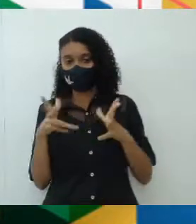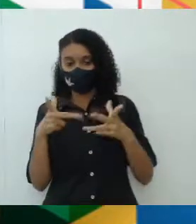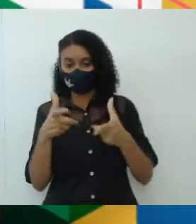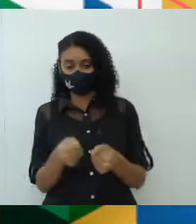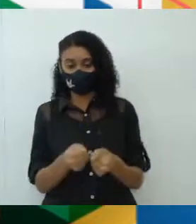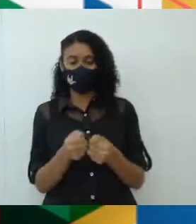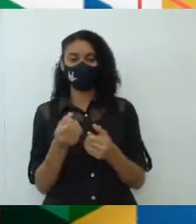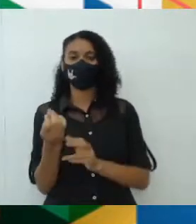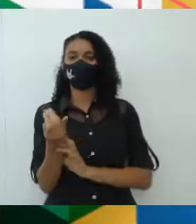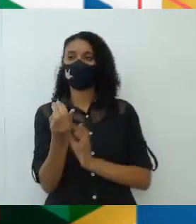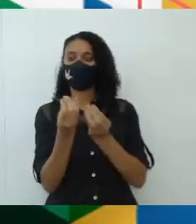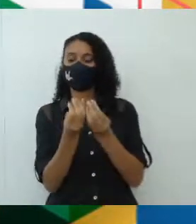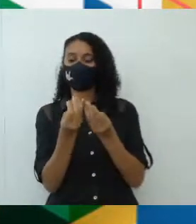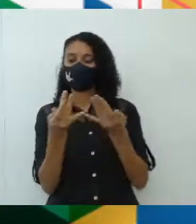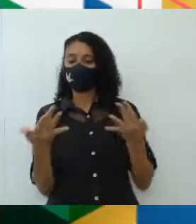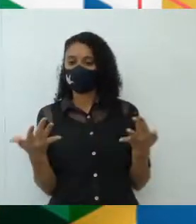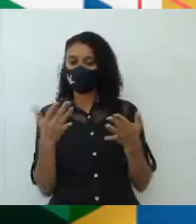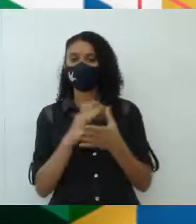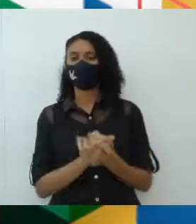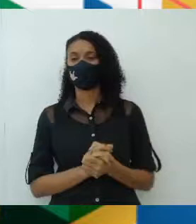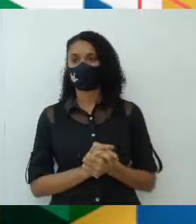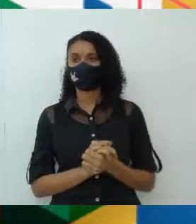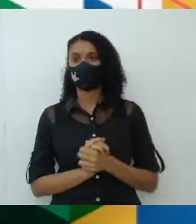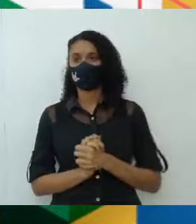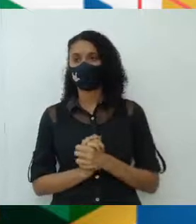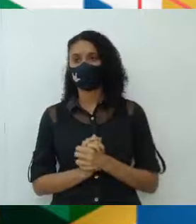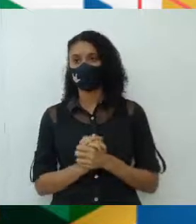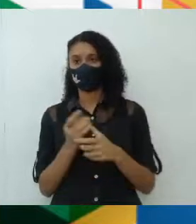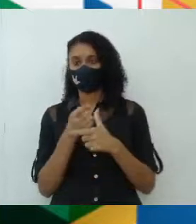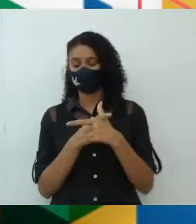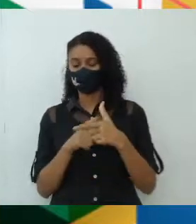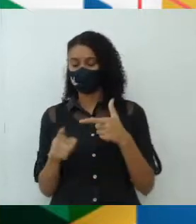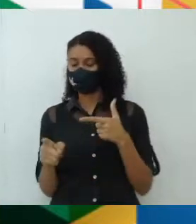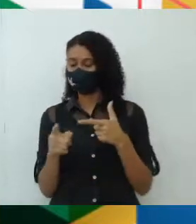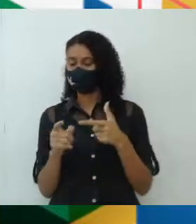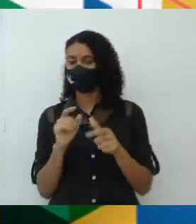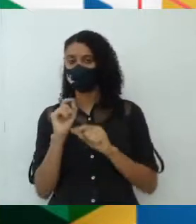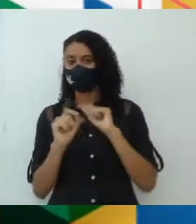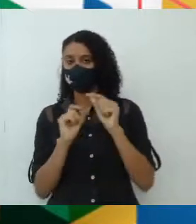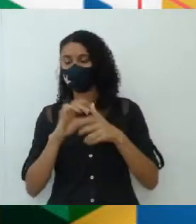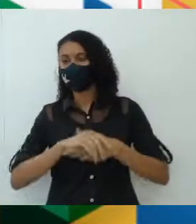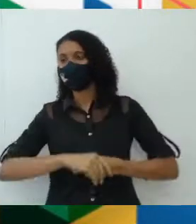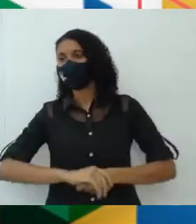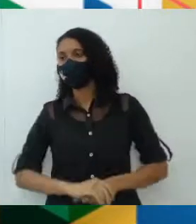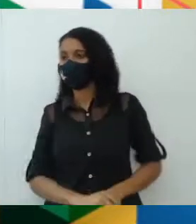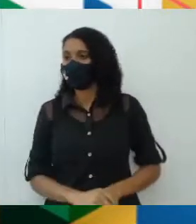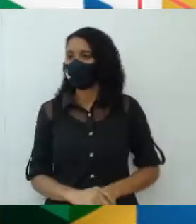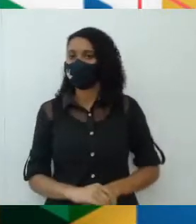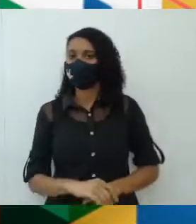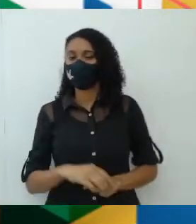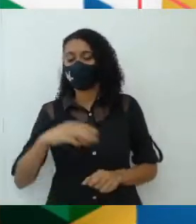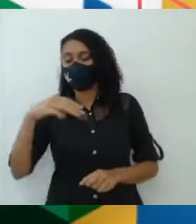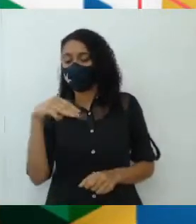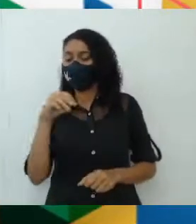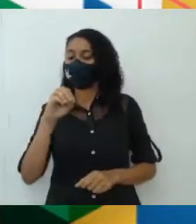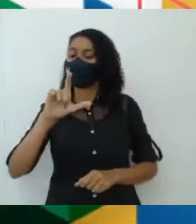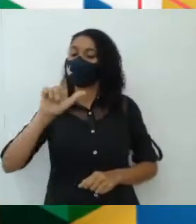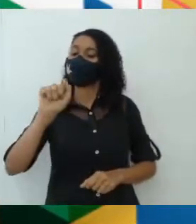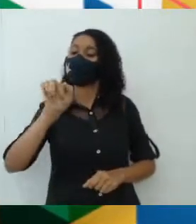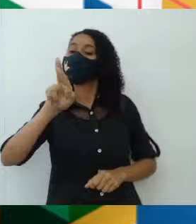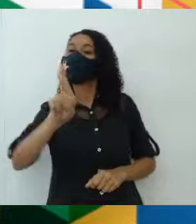total da substância em gramas e dividirmos, vamos dividir aí pela massa molar. Ou seja,